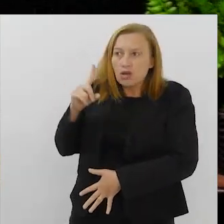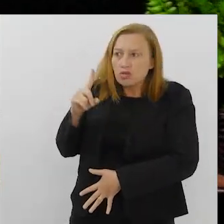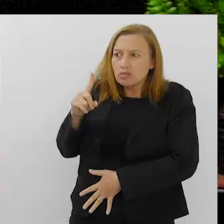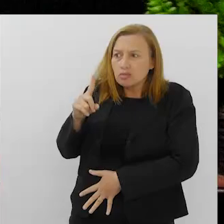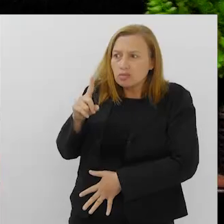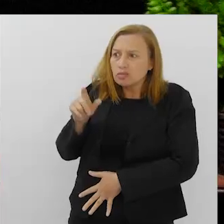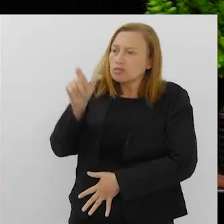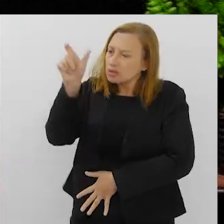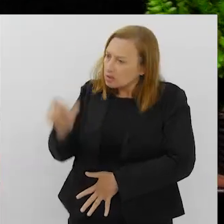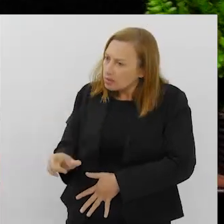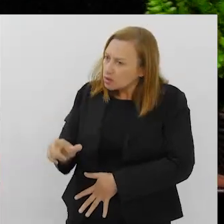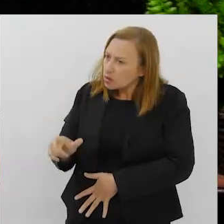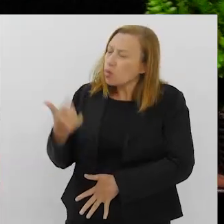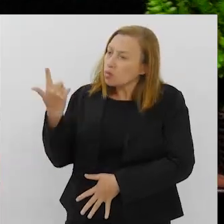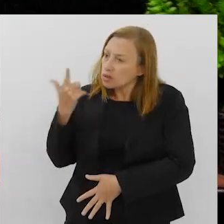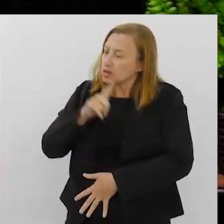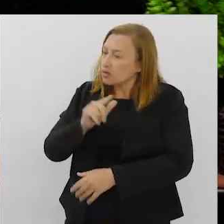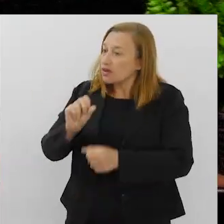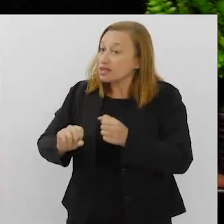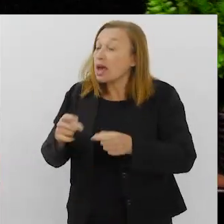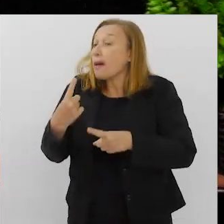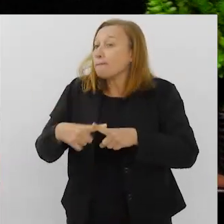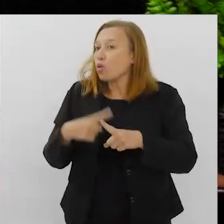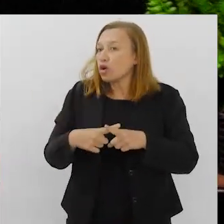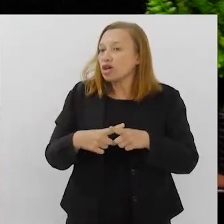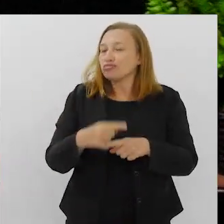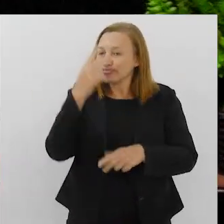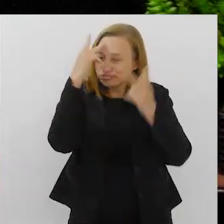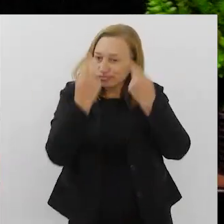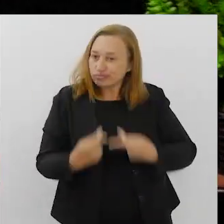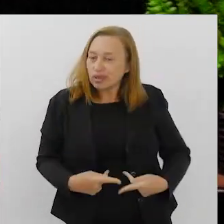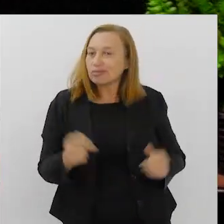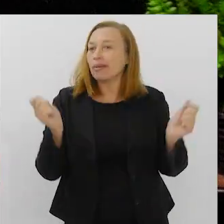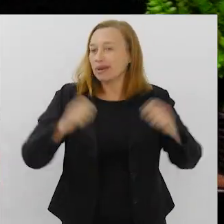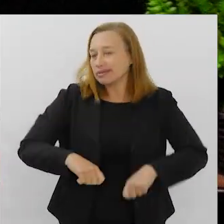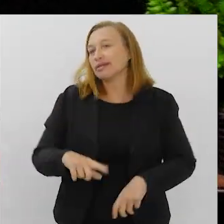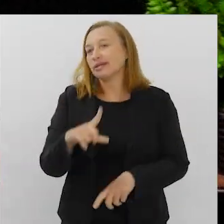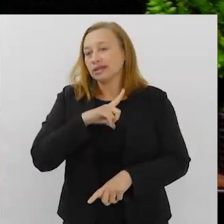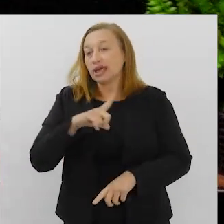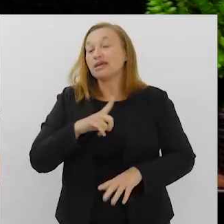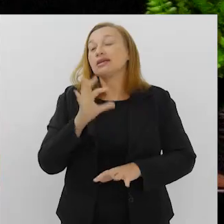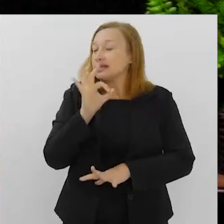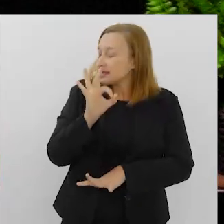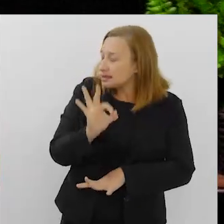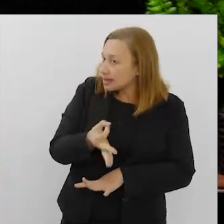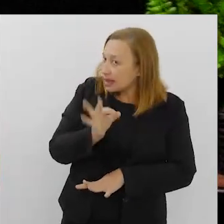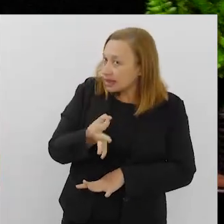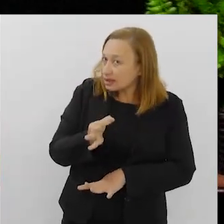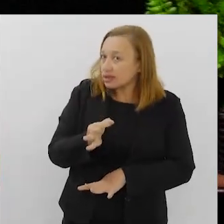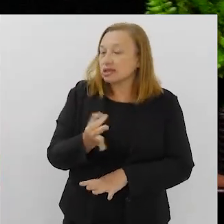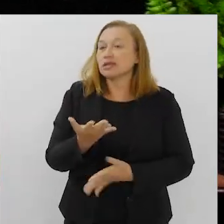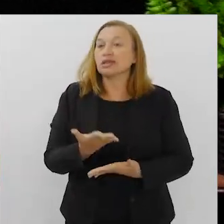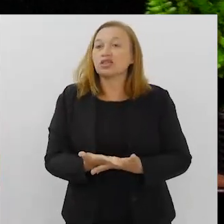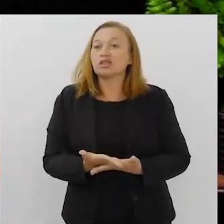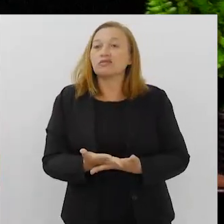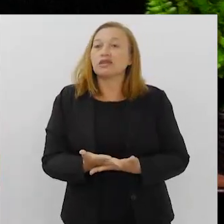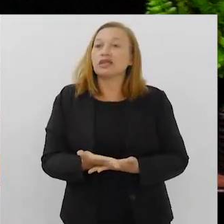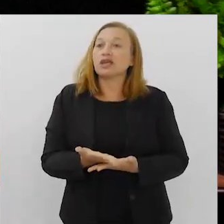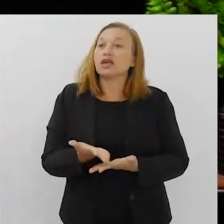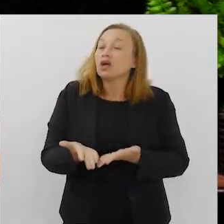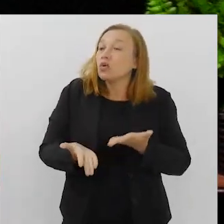inacreditável essa pessoa estar fazendo isso, porque o ser humano tem essa capacidade. Então, óbvio que a gente vai levar